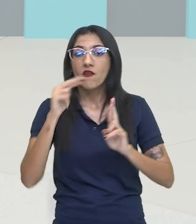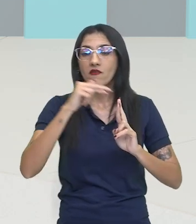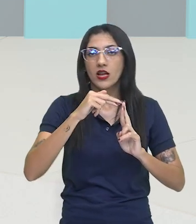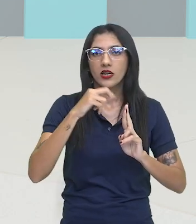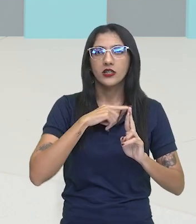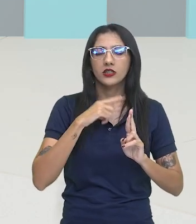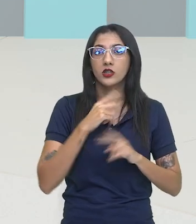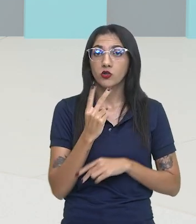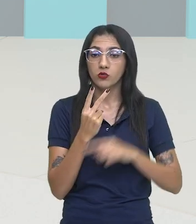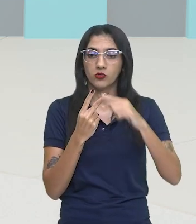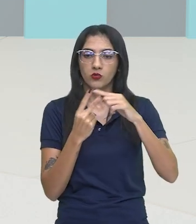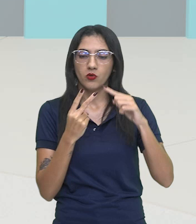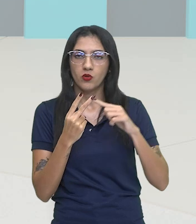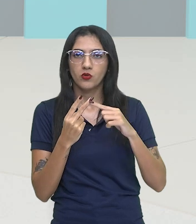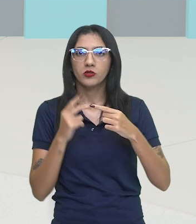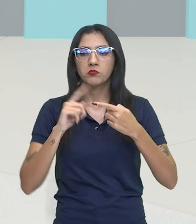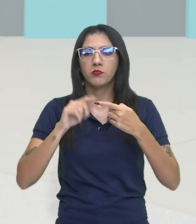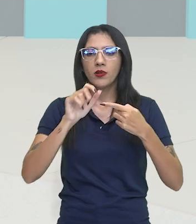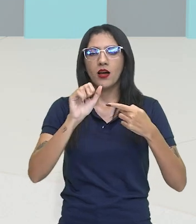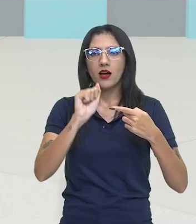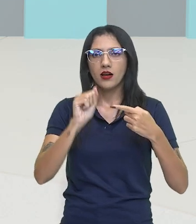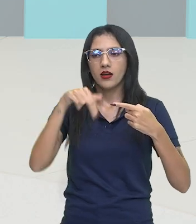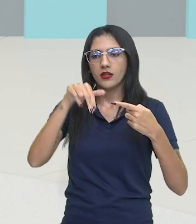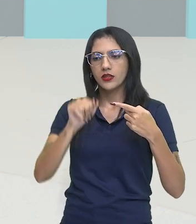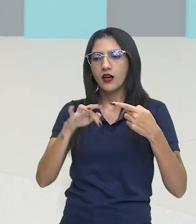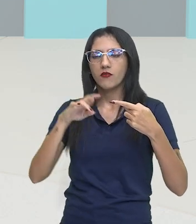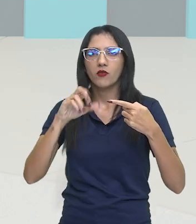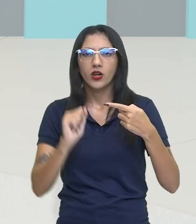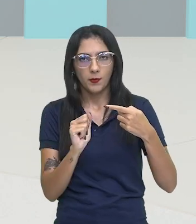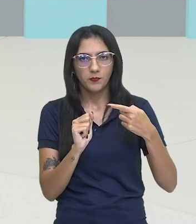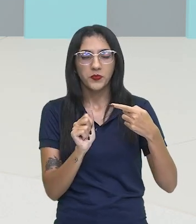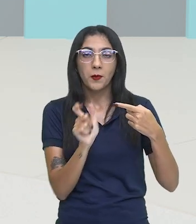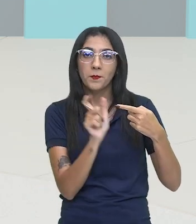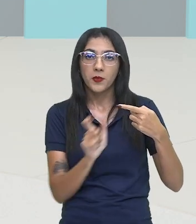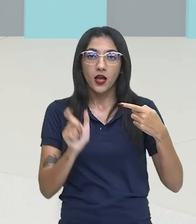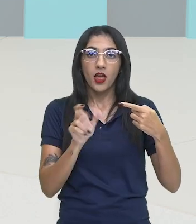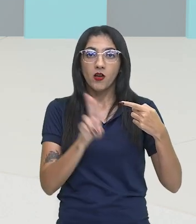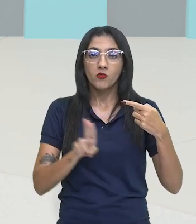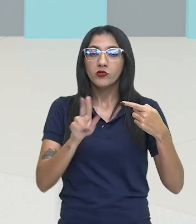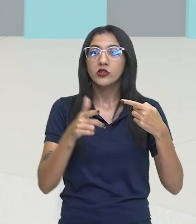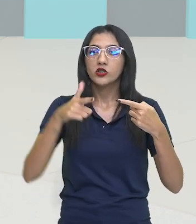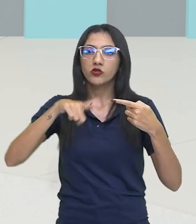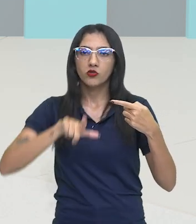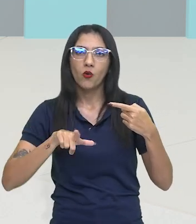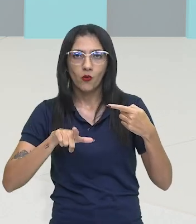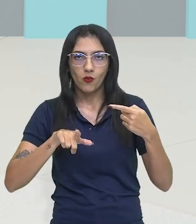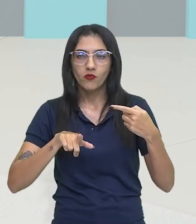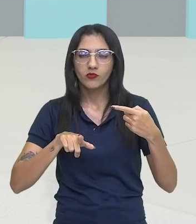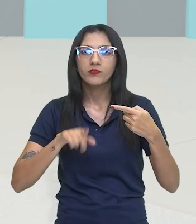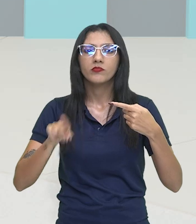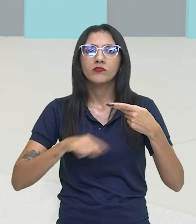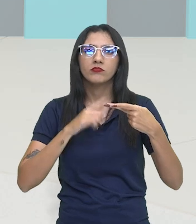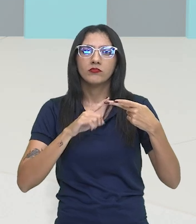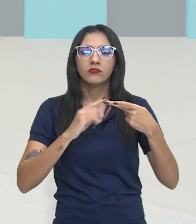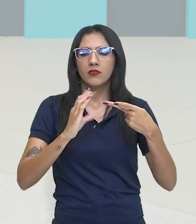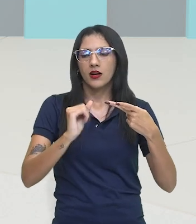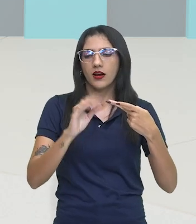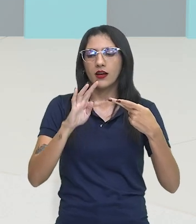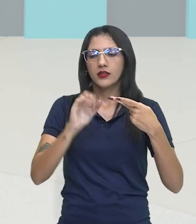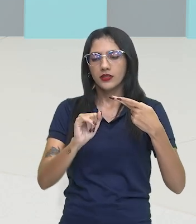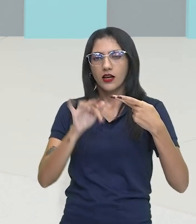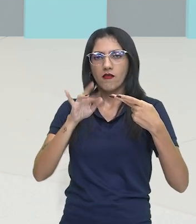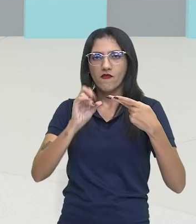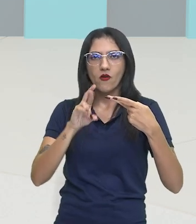dois processos. A anáfora, que retoma um termo que já foi citado e depois continua, e a